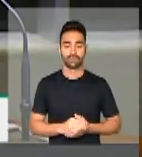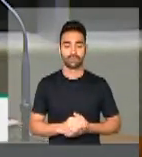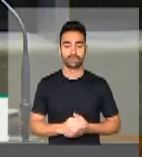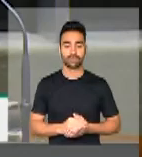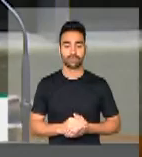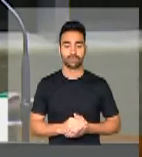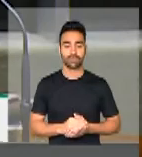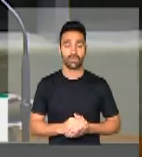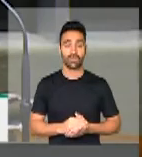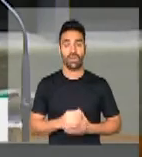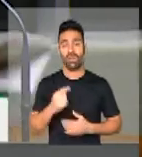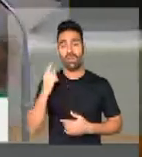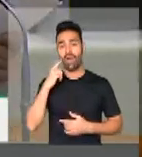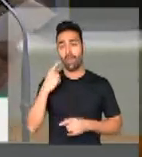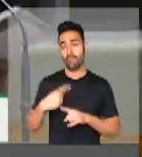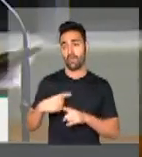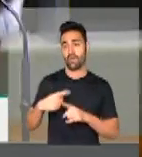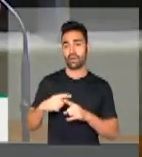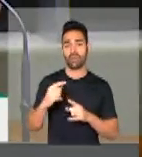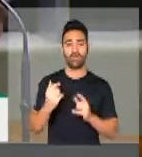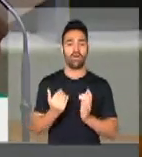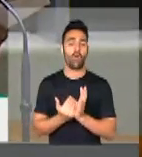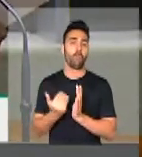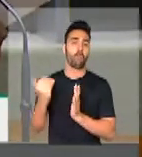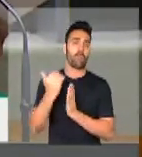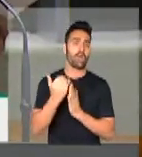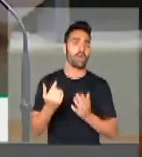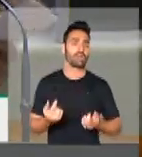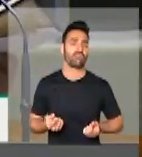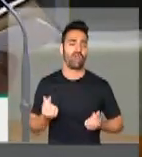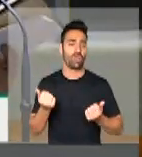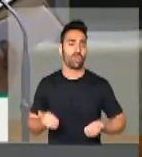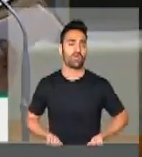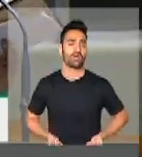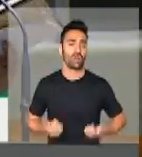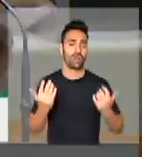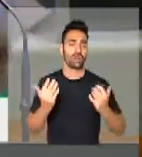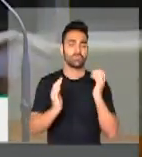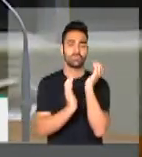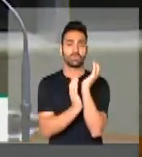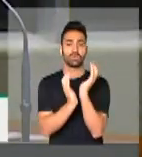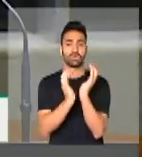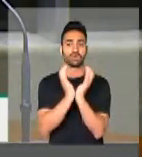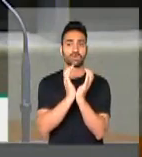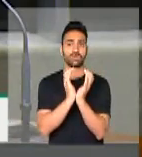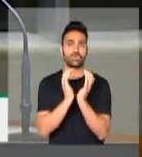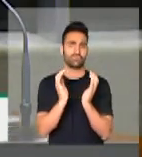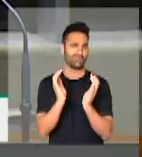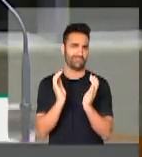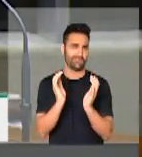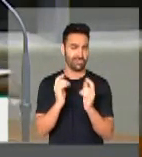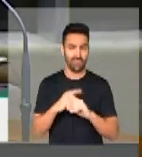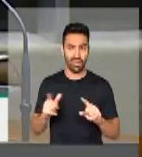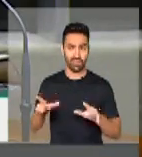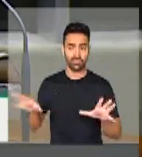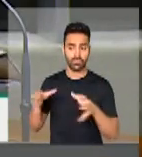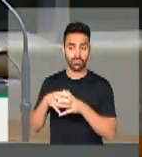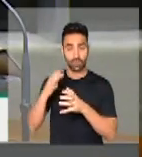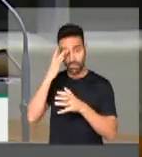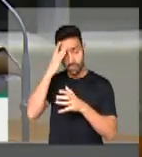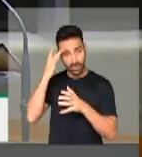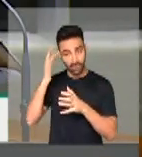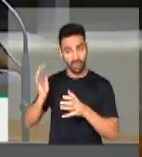que aumenta os gastos com a burocracia e cria uma casta de